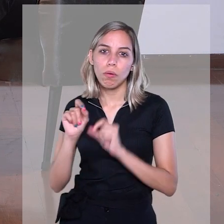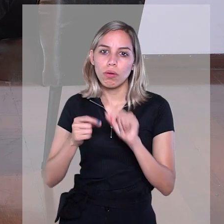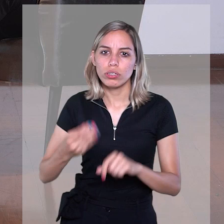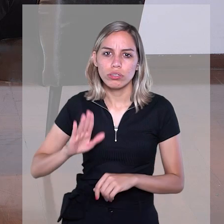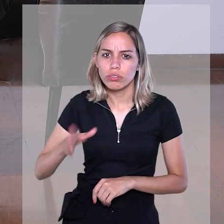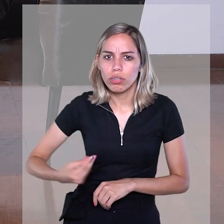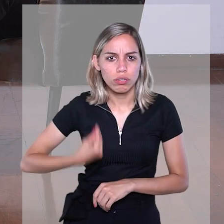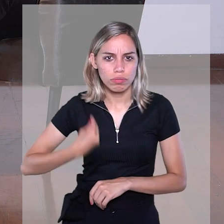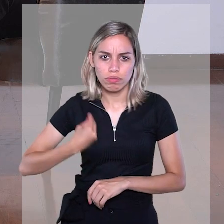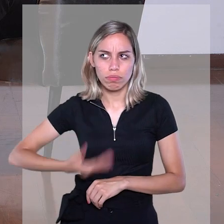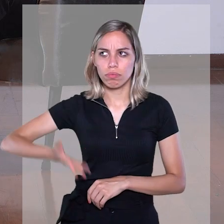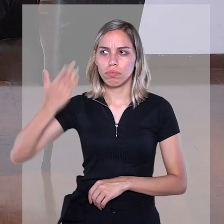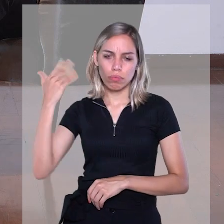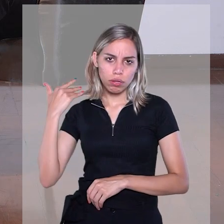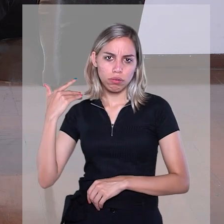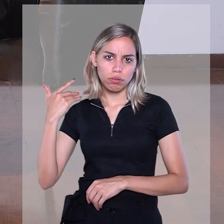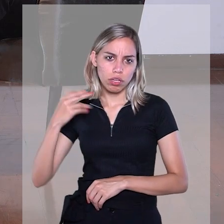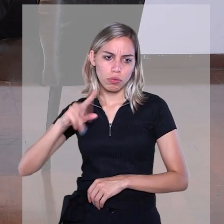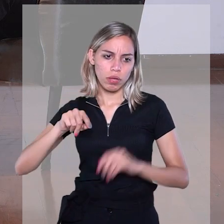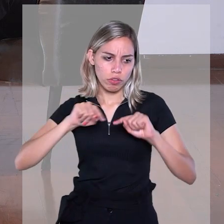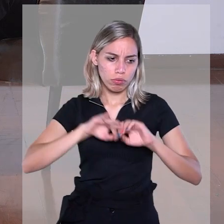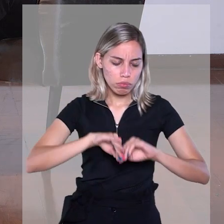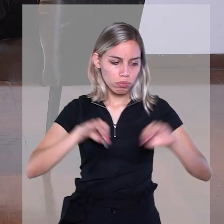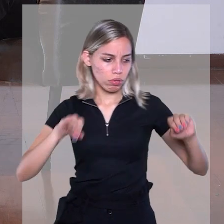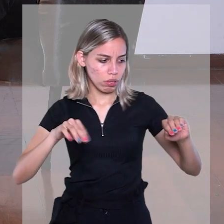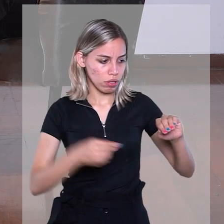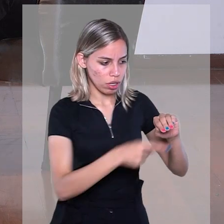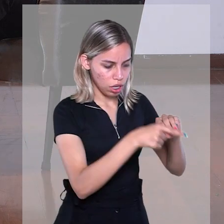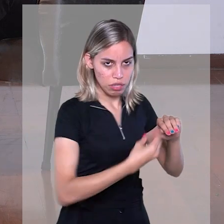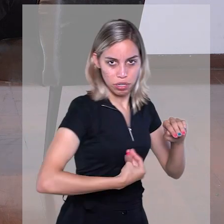um afastamento em relação à vida.